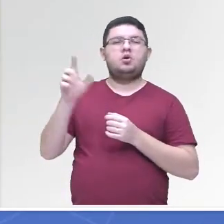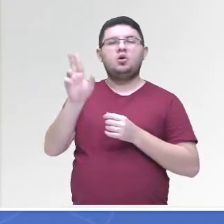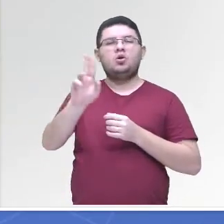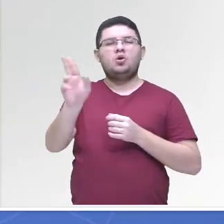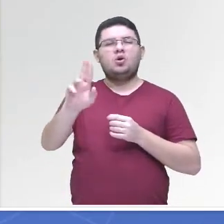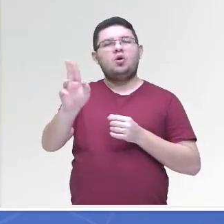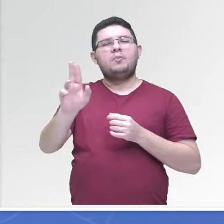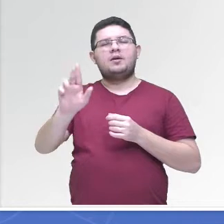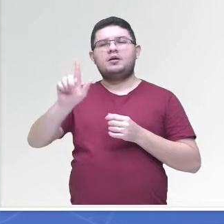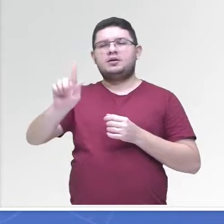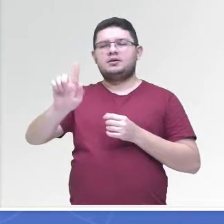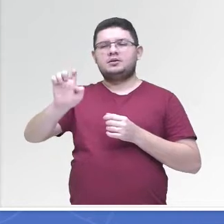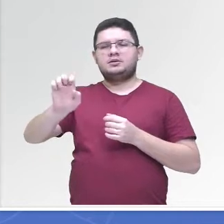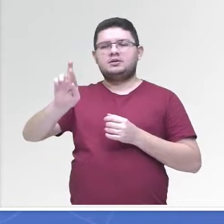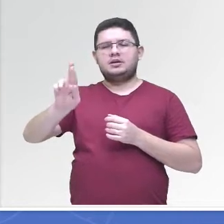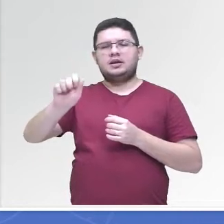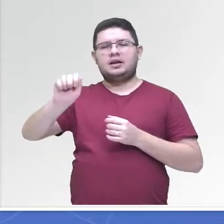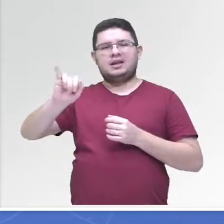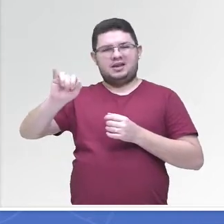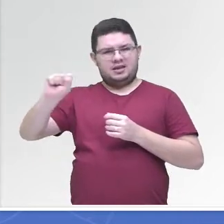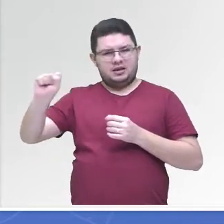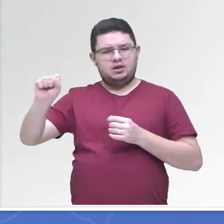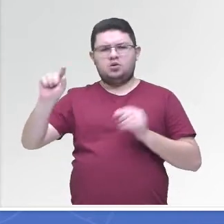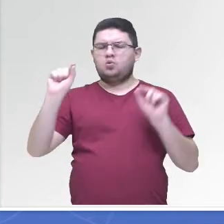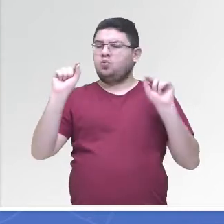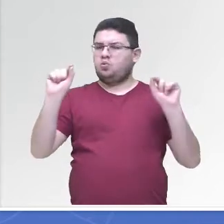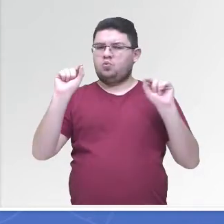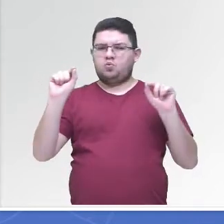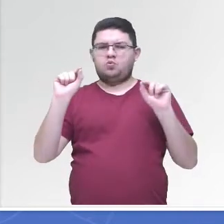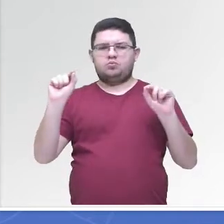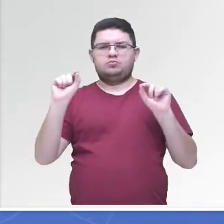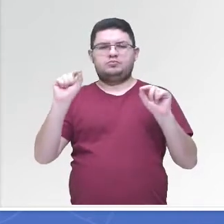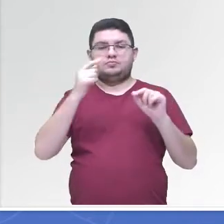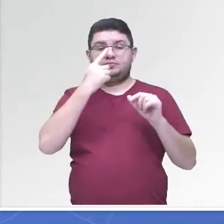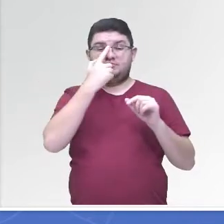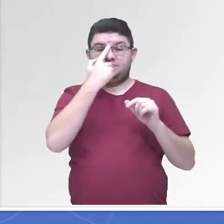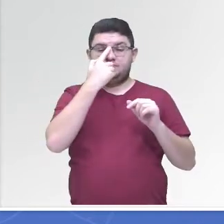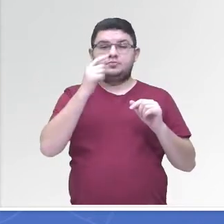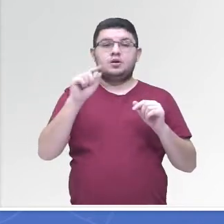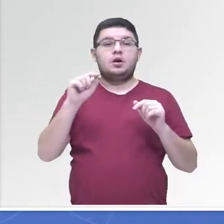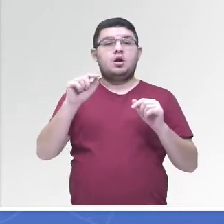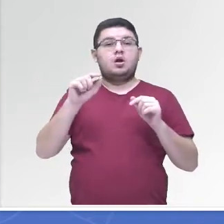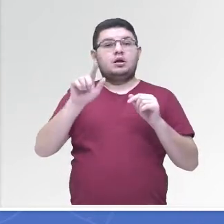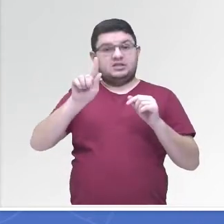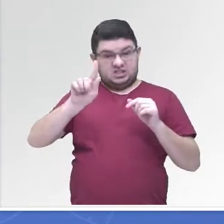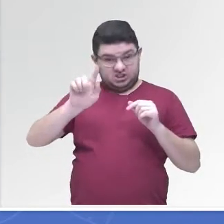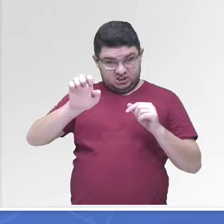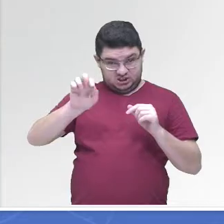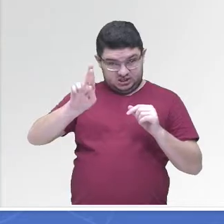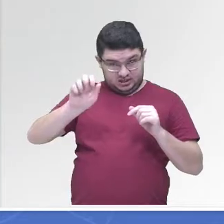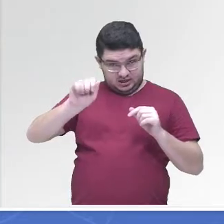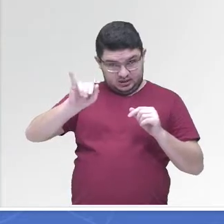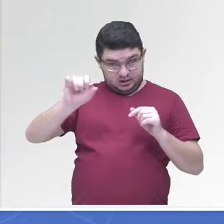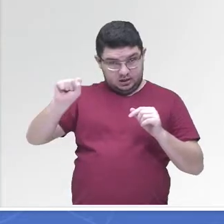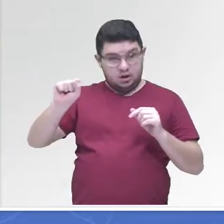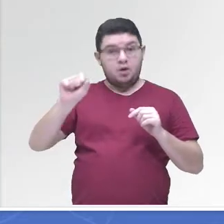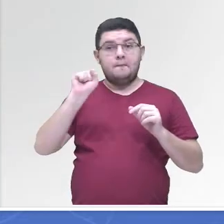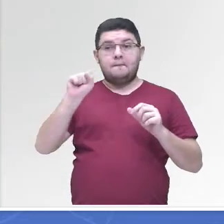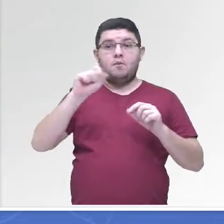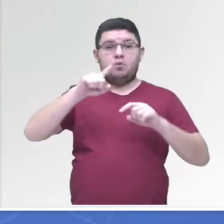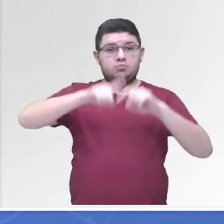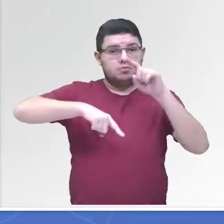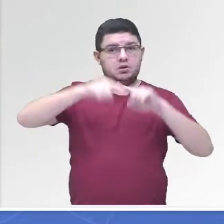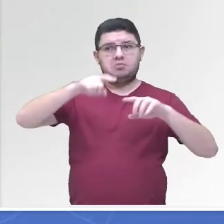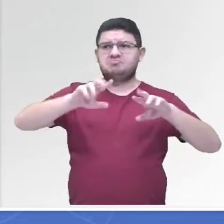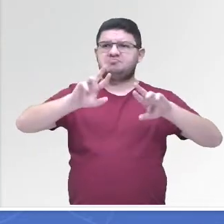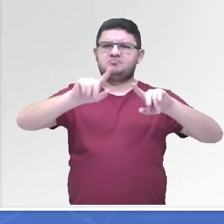a diferenciar uma da outra. As propriedades gerais são aquelas que não são exclusivas do material, tá? Então,